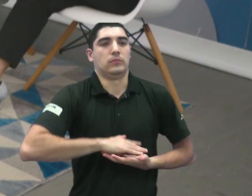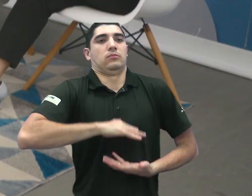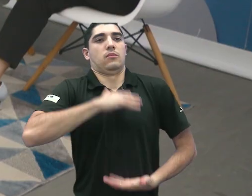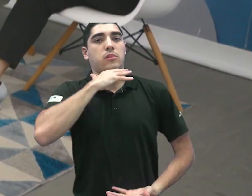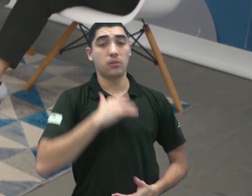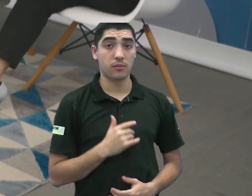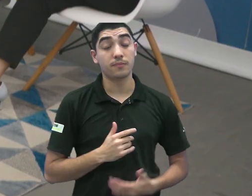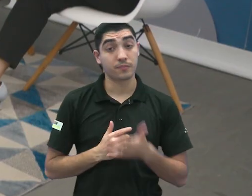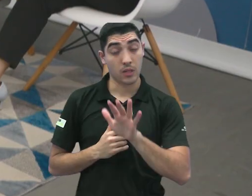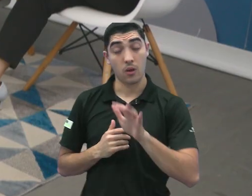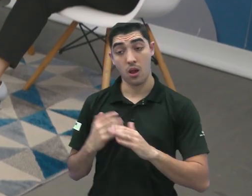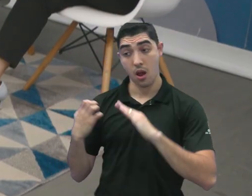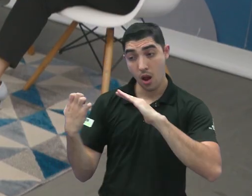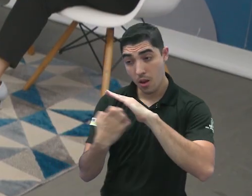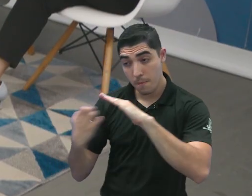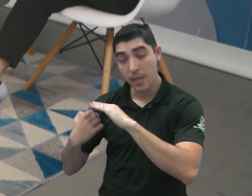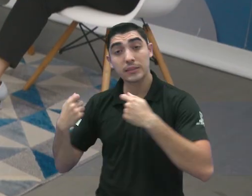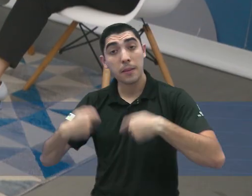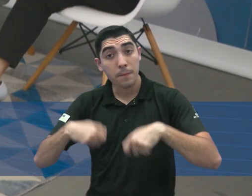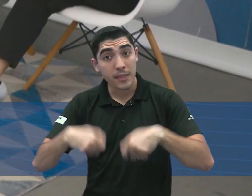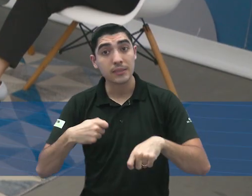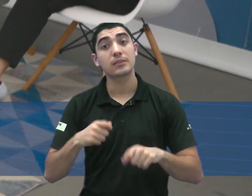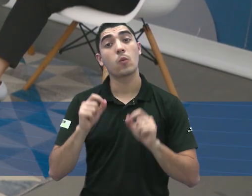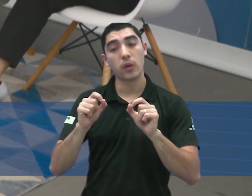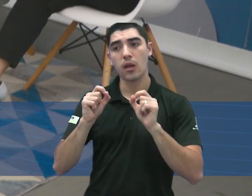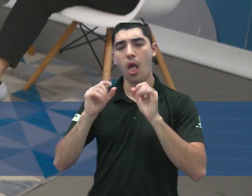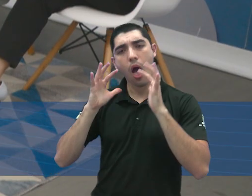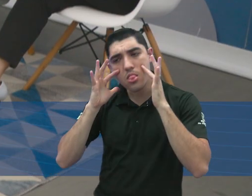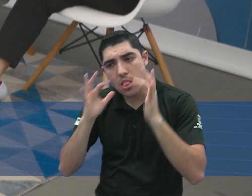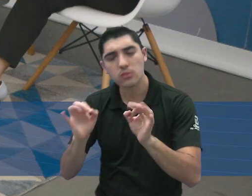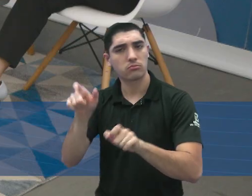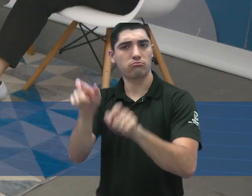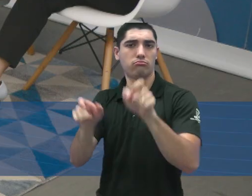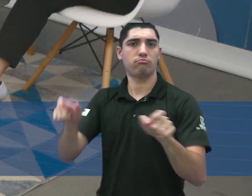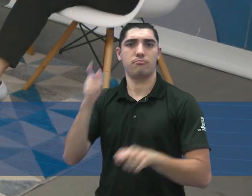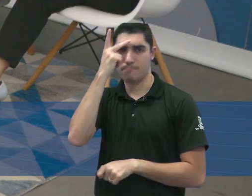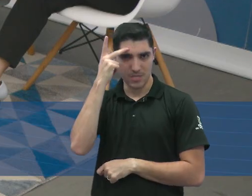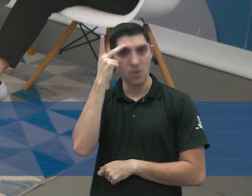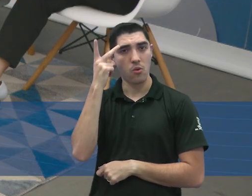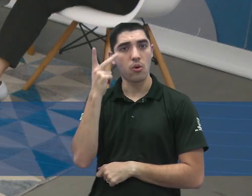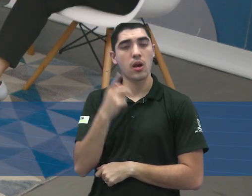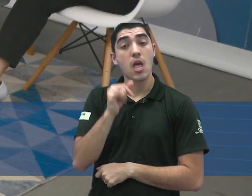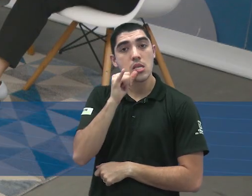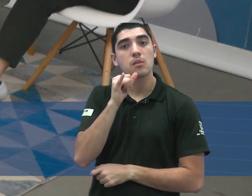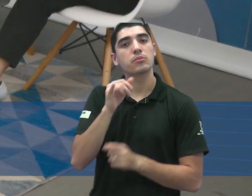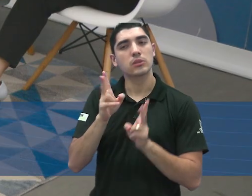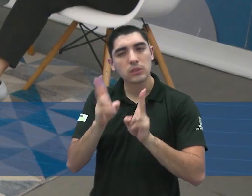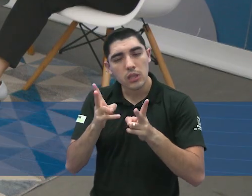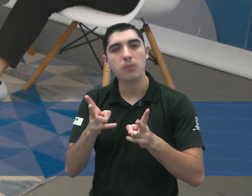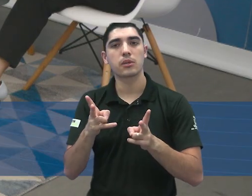hoje mais criterioso para as pessoas, né? Olhar para as pessoas em si, né? Criar ambientes de uma escuta,